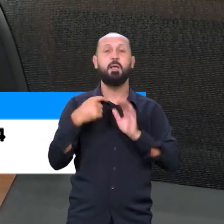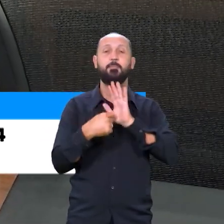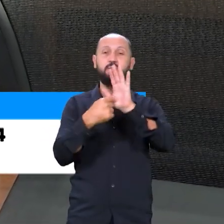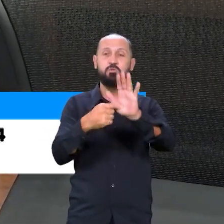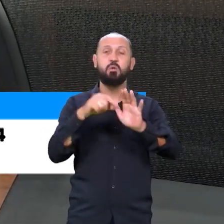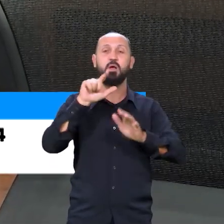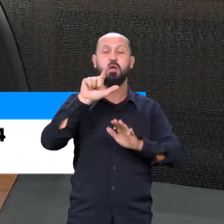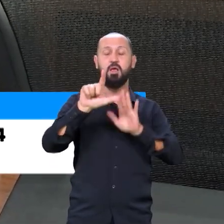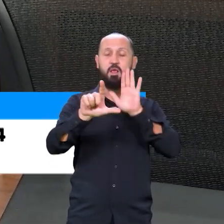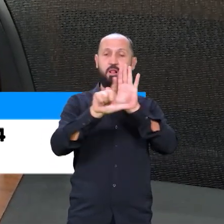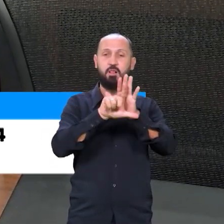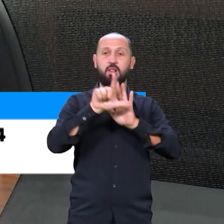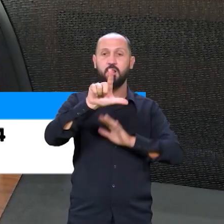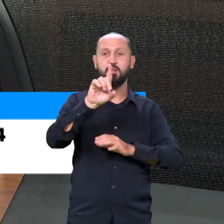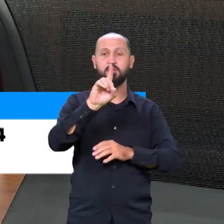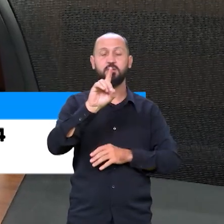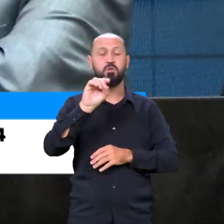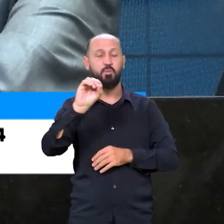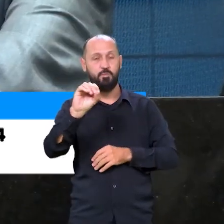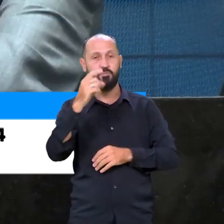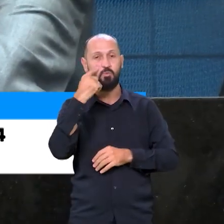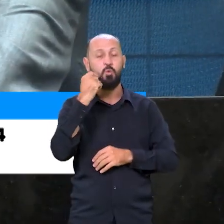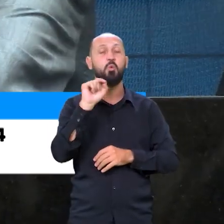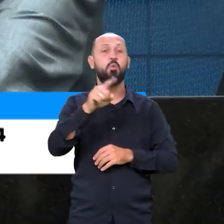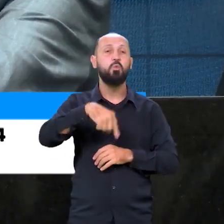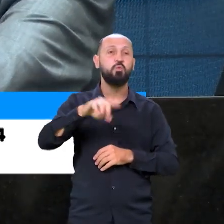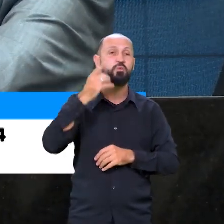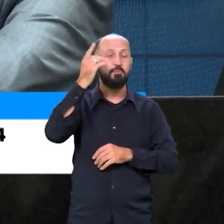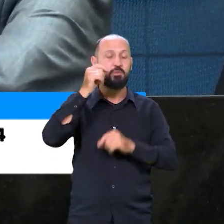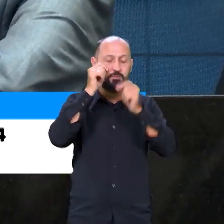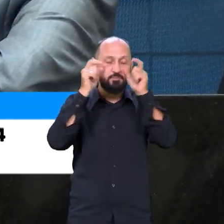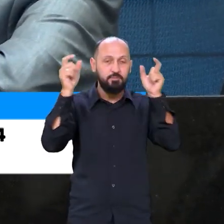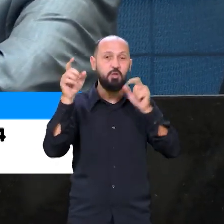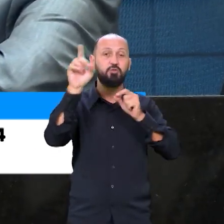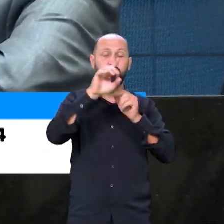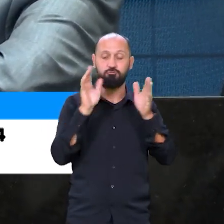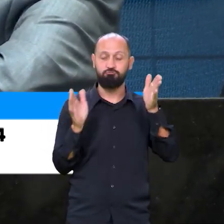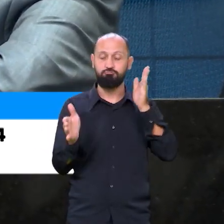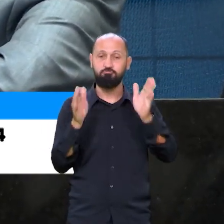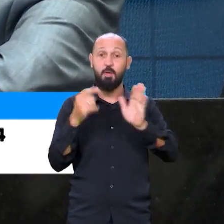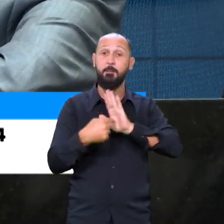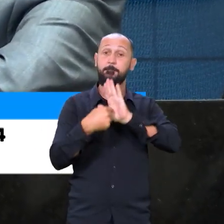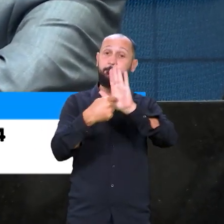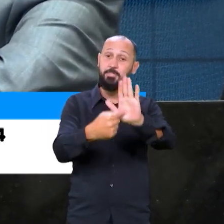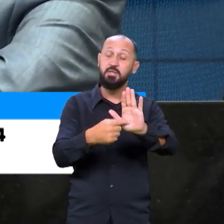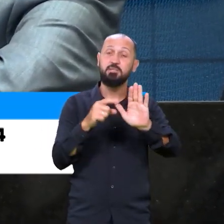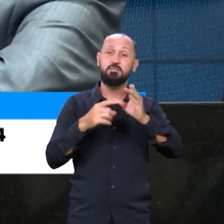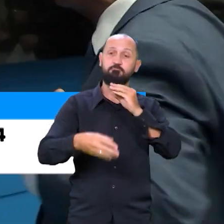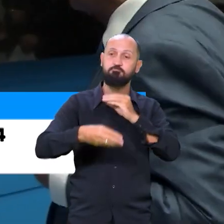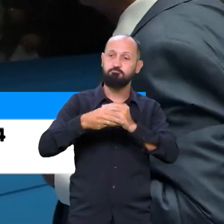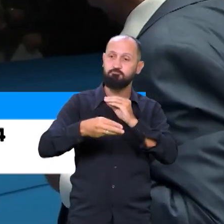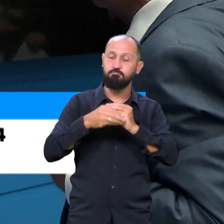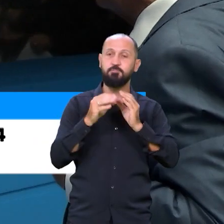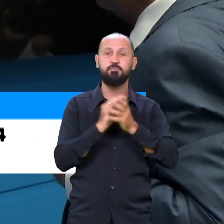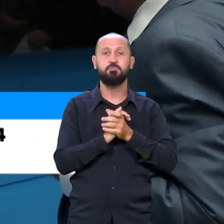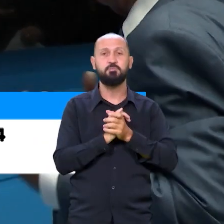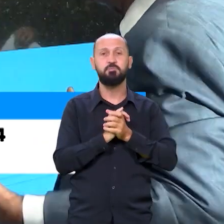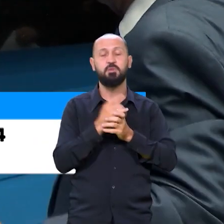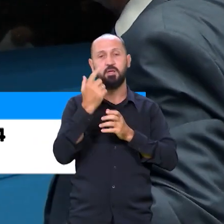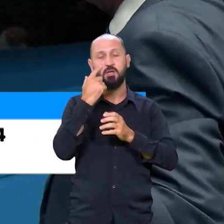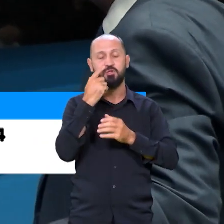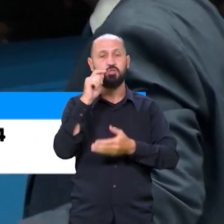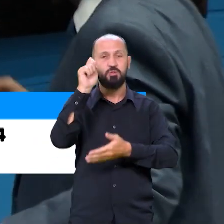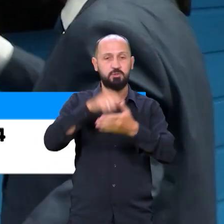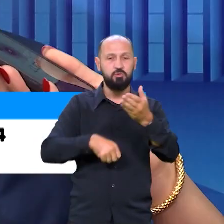Diretrizes Orçamentárias de 2024. Conforme o presidente, os deputados devem ficar atentos às datas para a apresentação